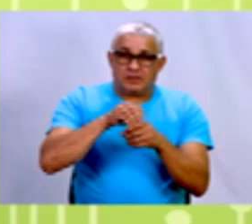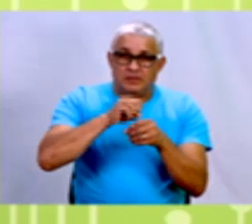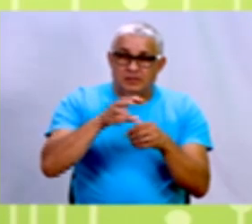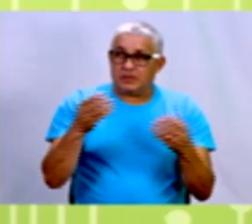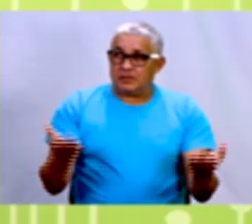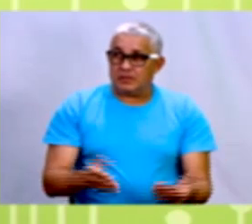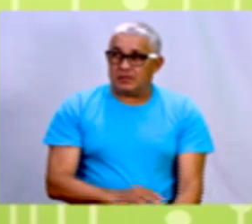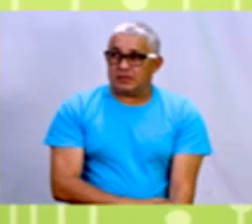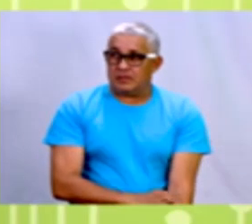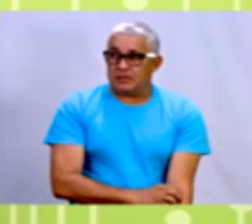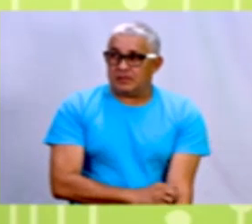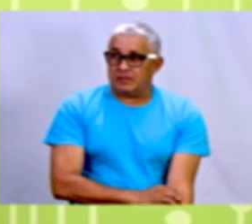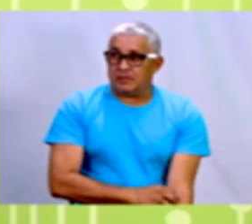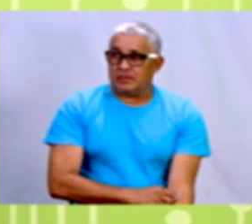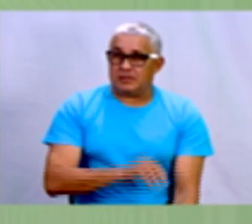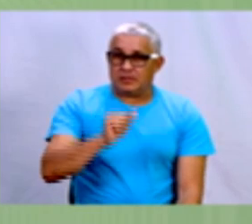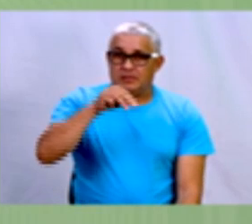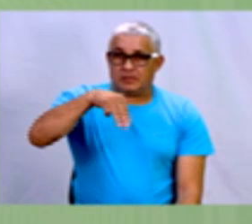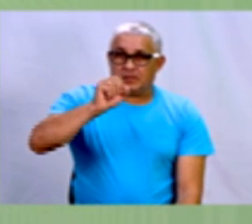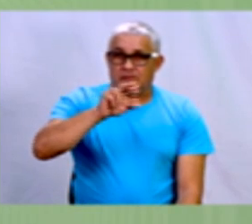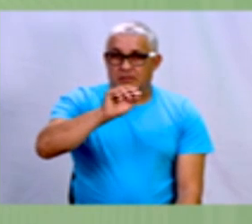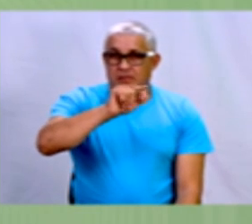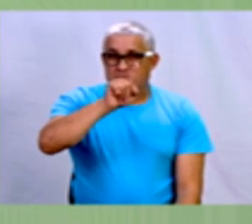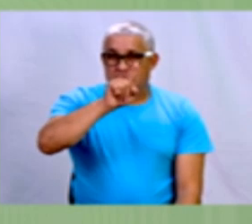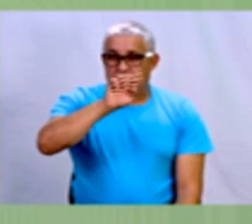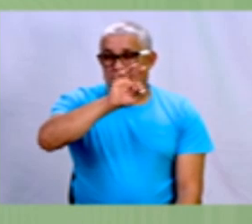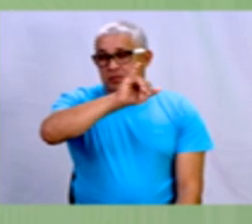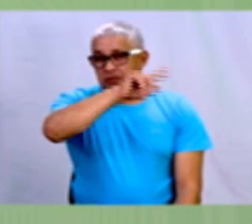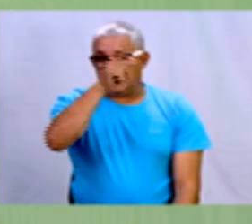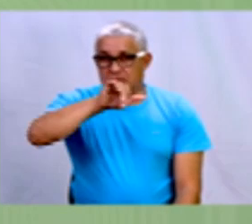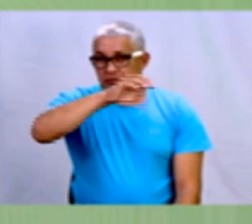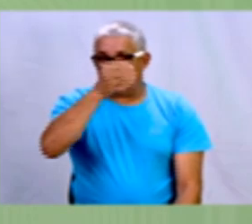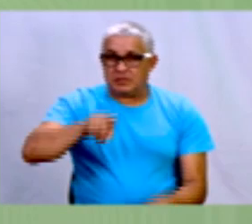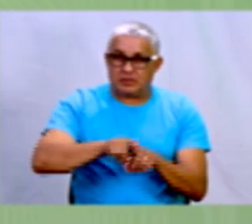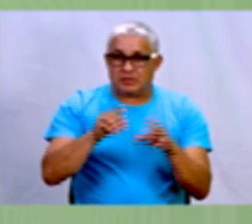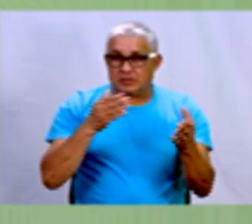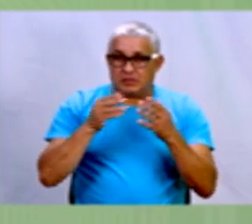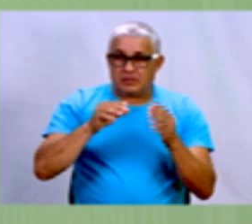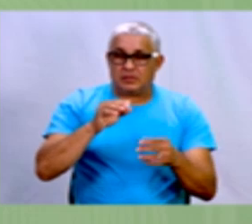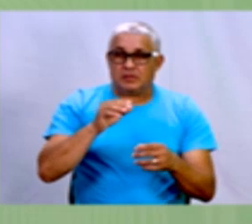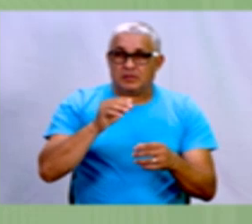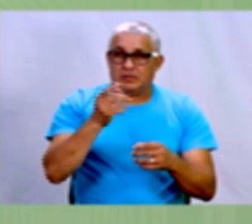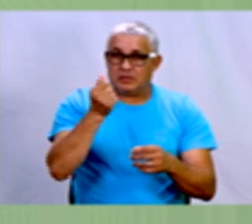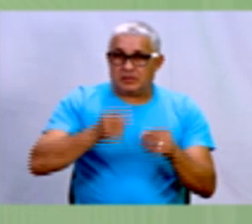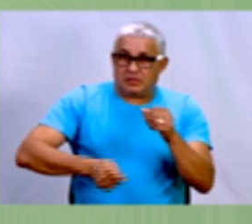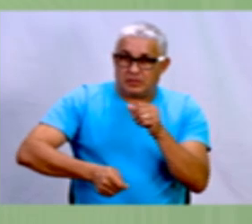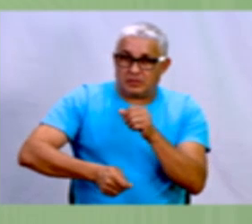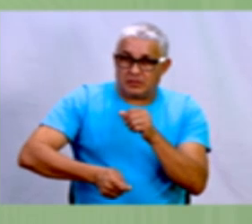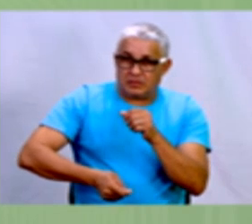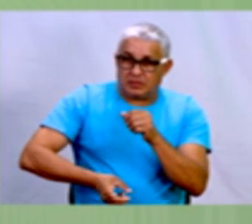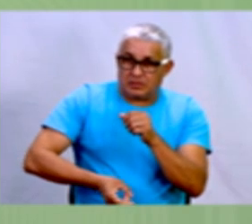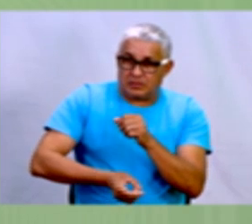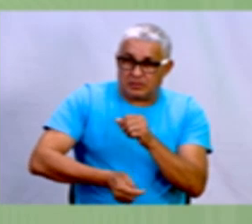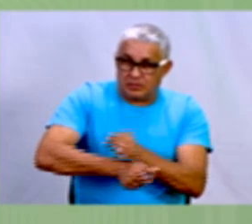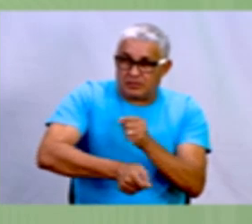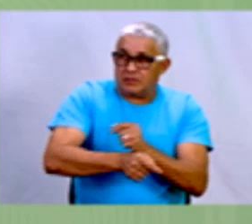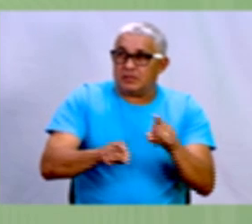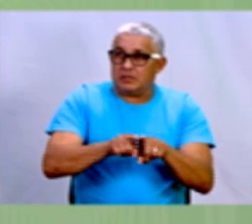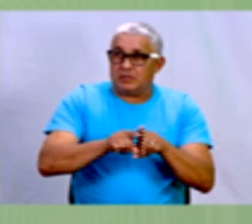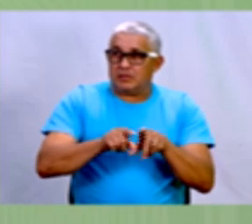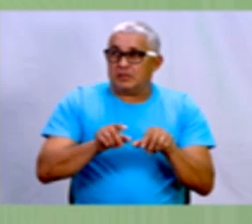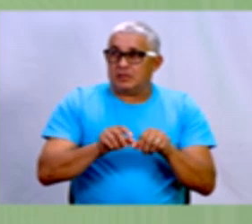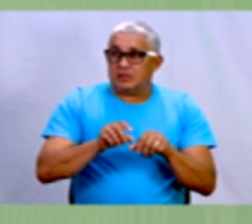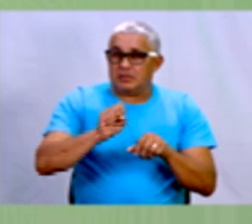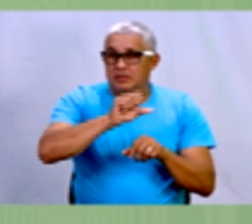ser amortização, análise de investimentos, sistema de amortização constante, que é o SAC, sistema